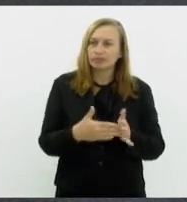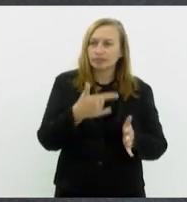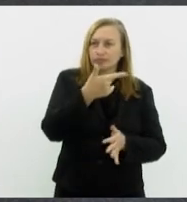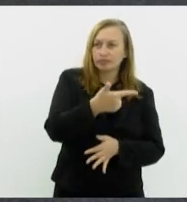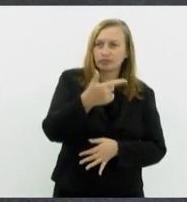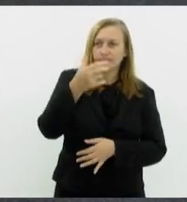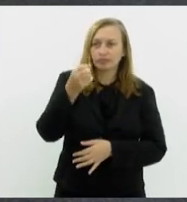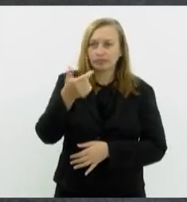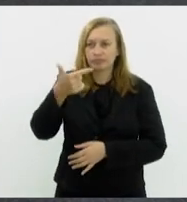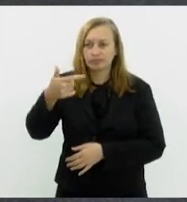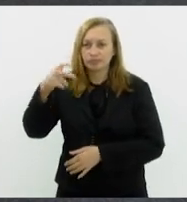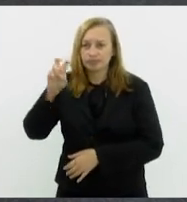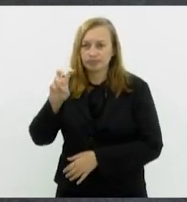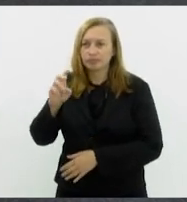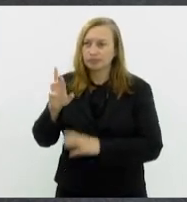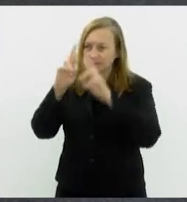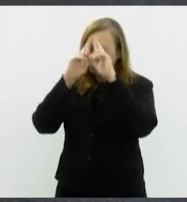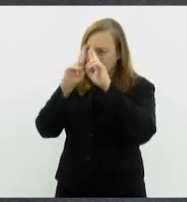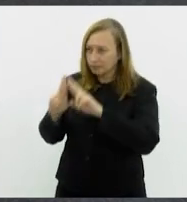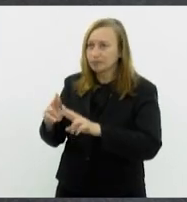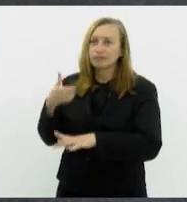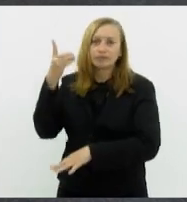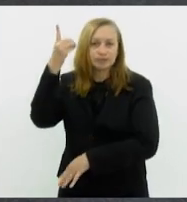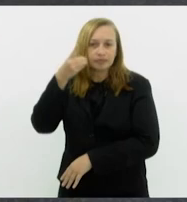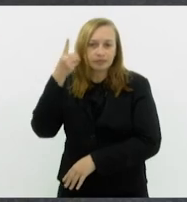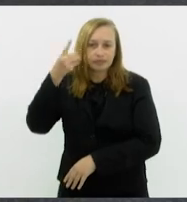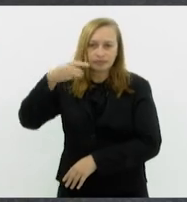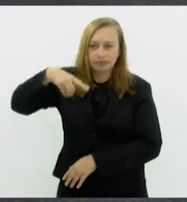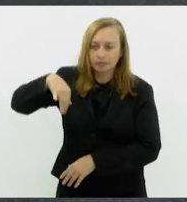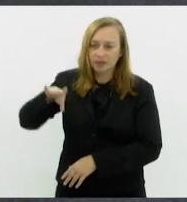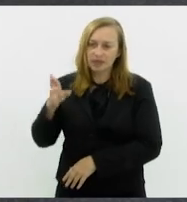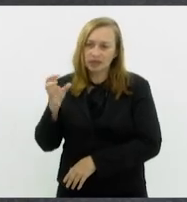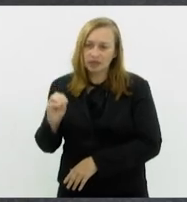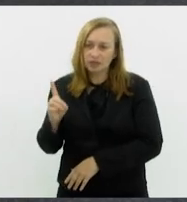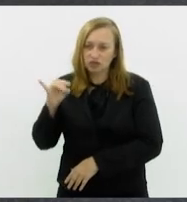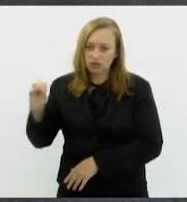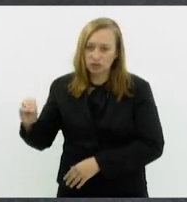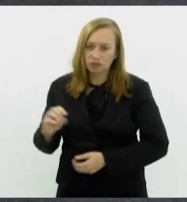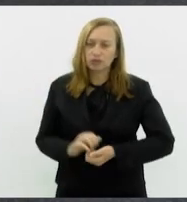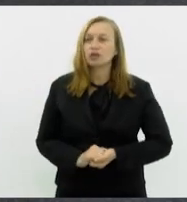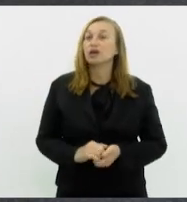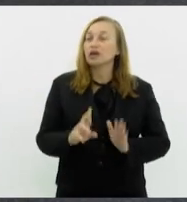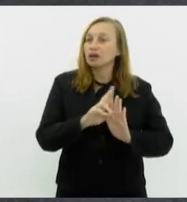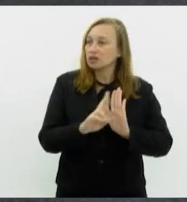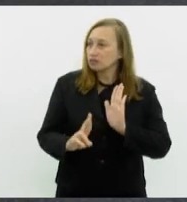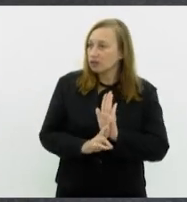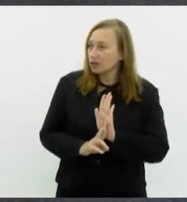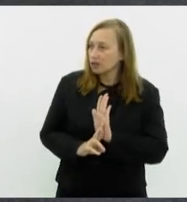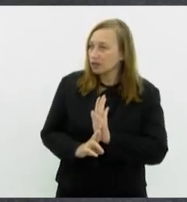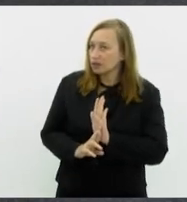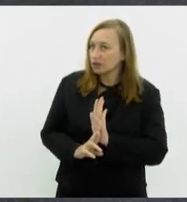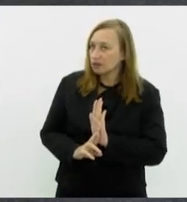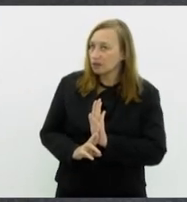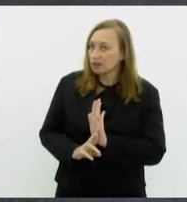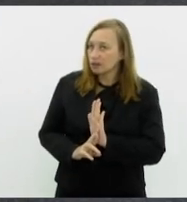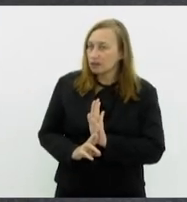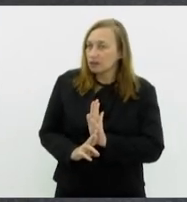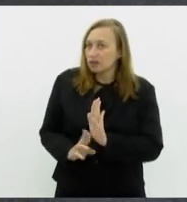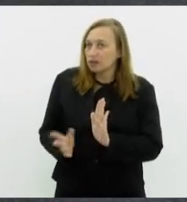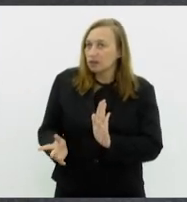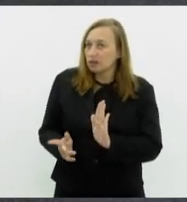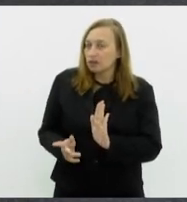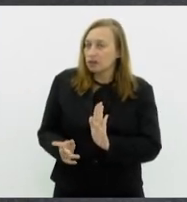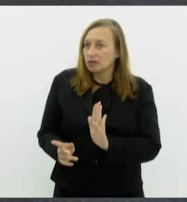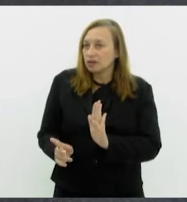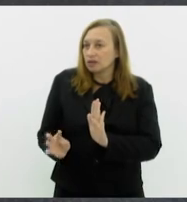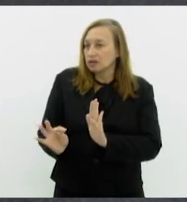que respeita, deputado Marcelo Dino, parâmetros técnicos. Ou seja, você não pode contratar uma pessoa se ela não